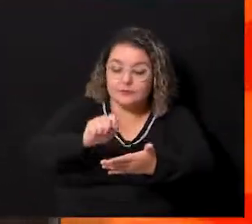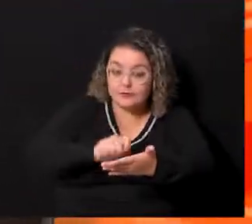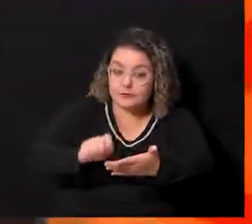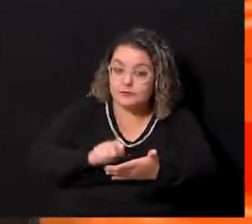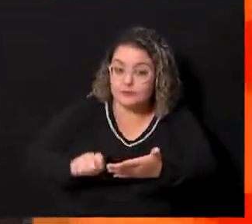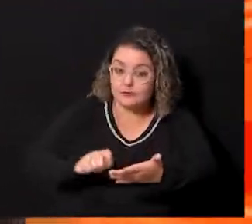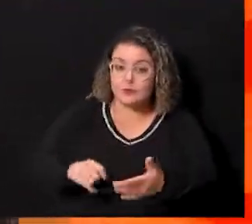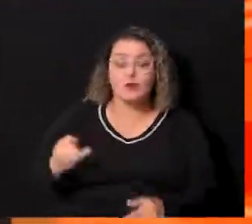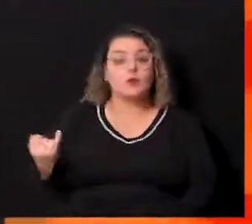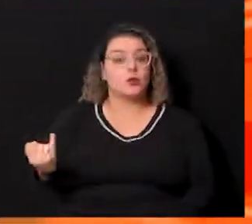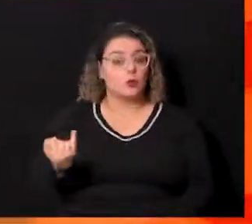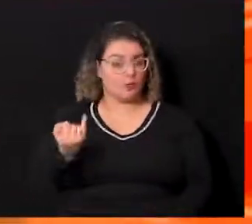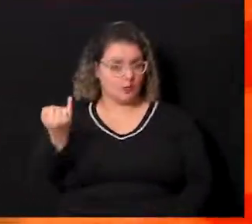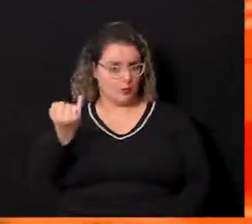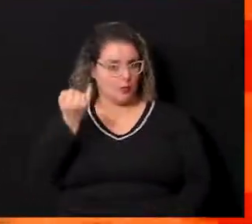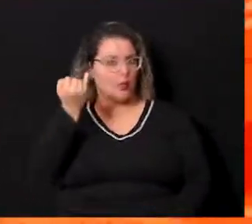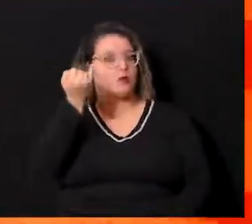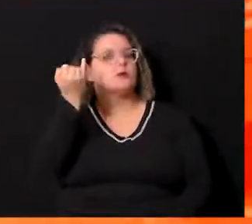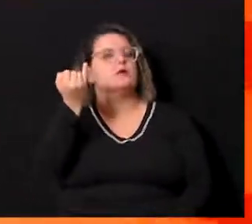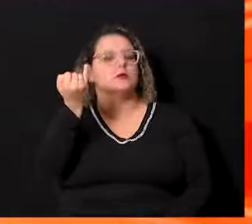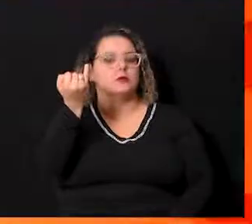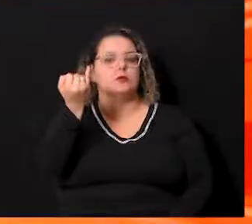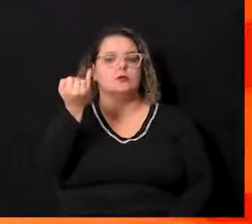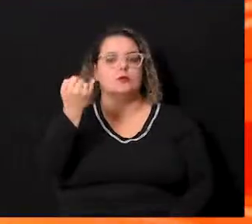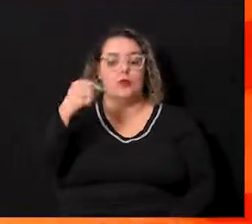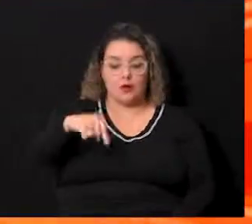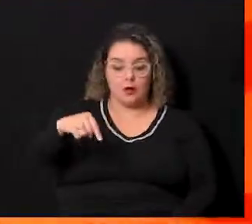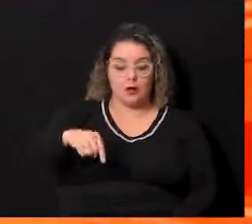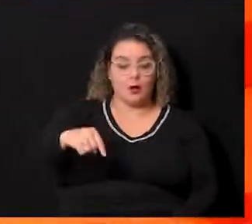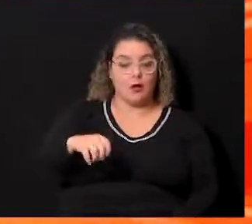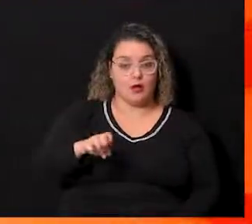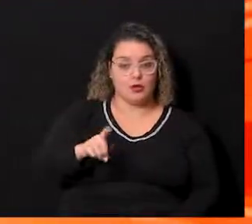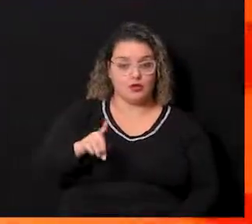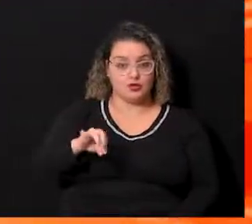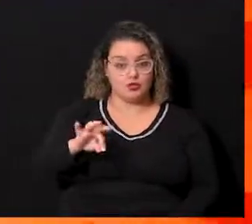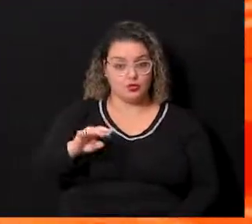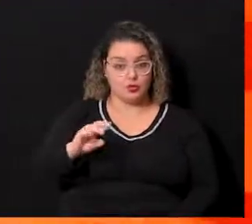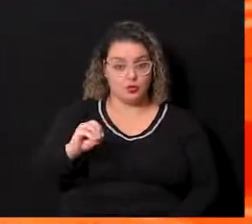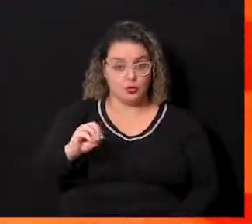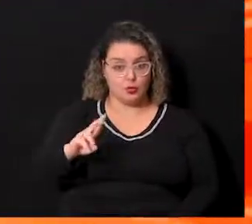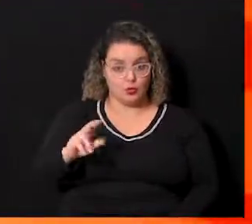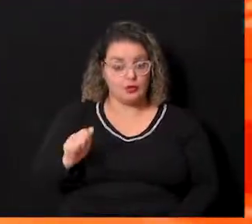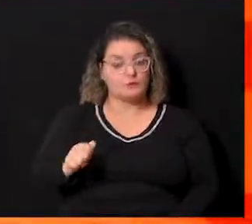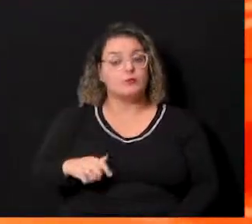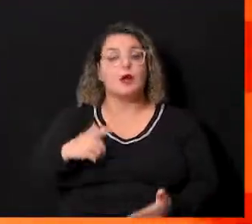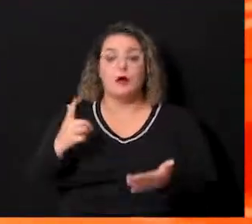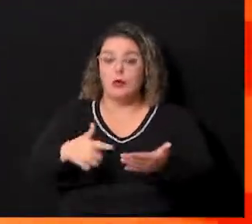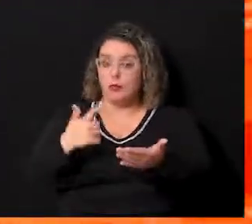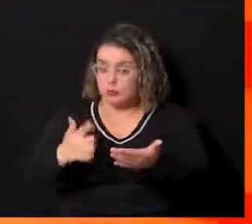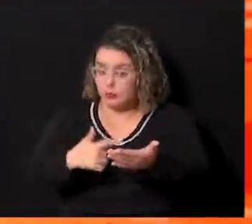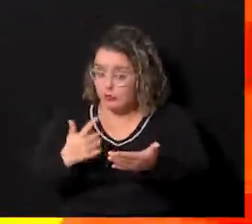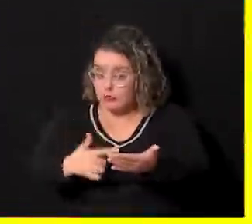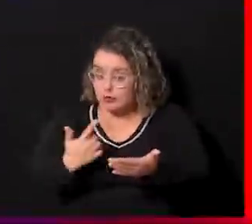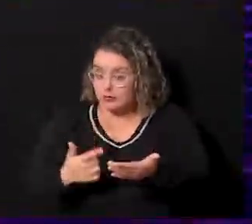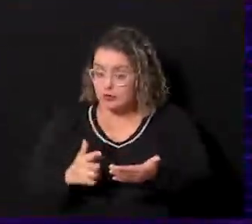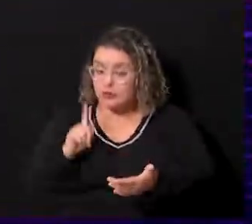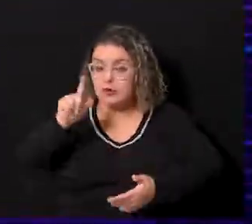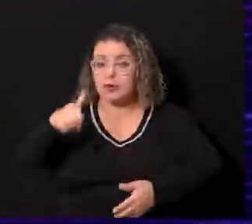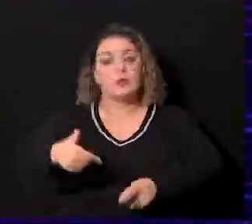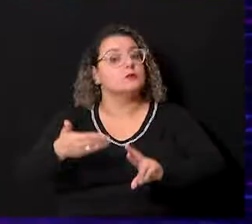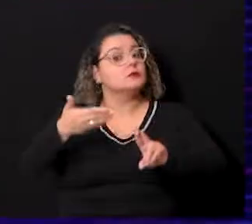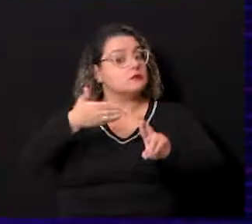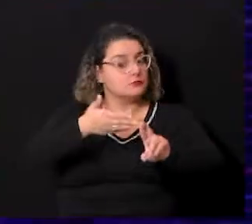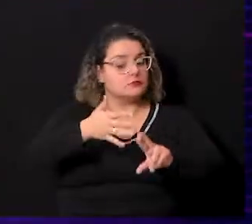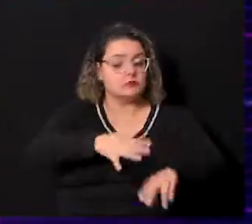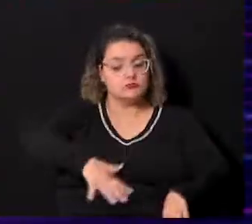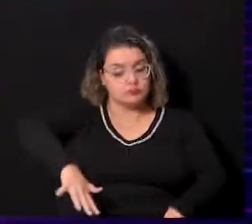que acaba sendo muito importante para a editora. É um livro que depois vai ser uma